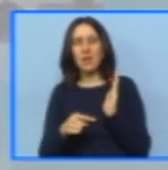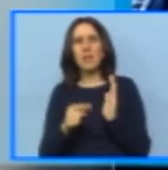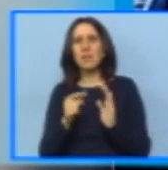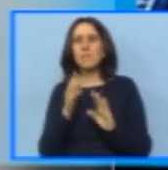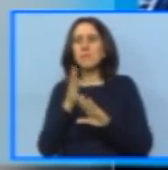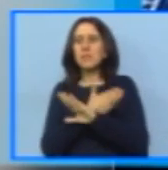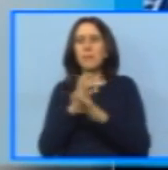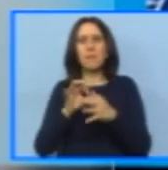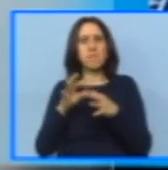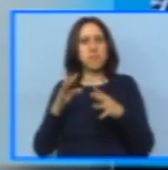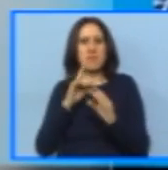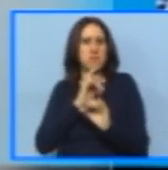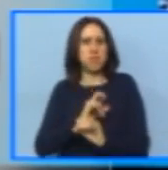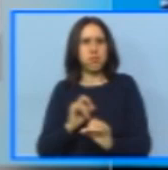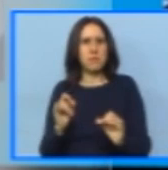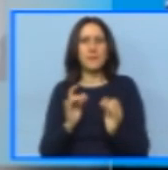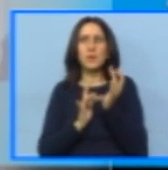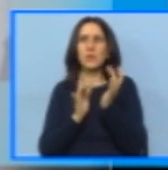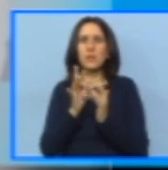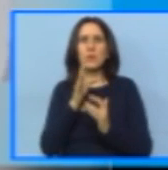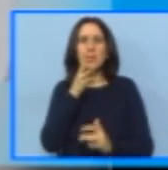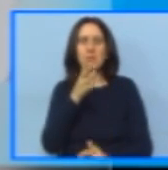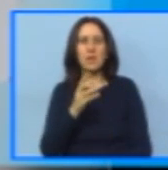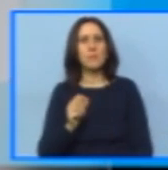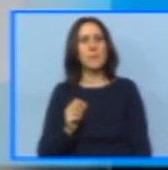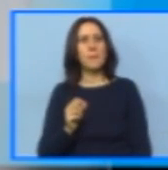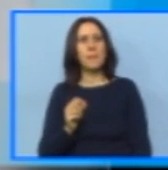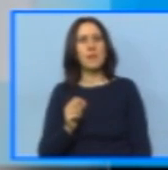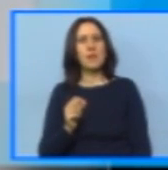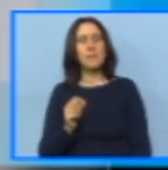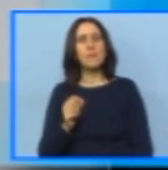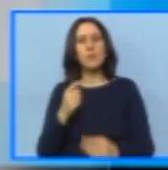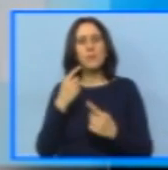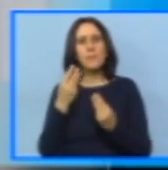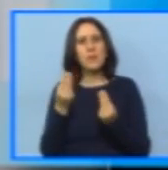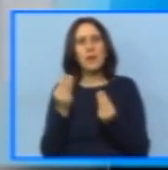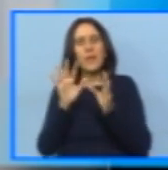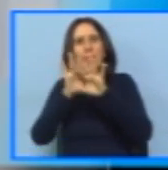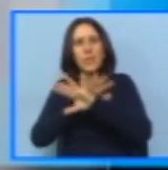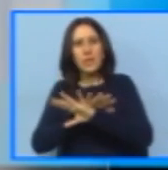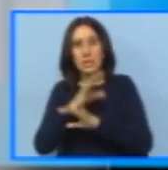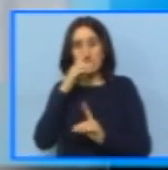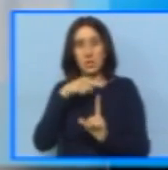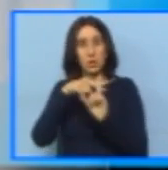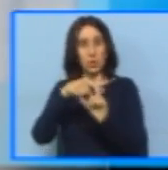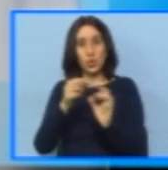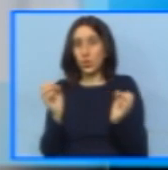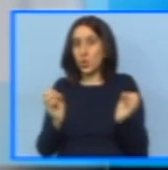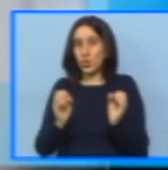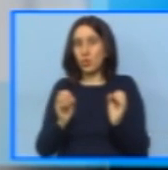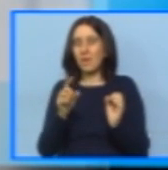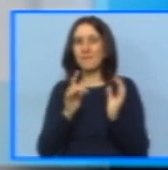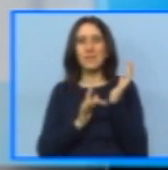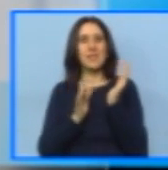assim, muito suave, um Cristo que não tenha passado pela cruz, não é o